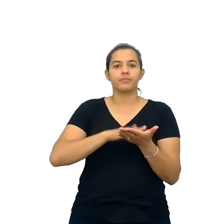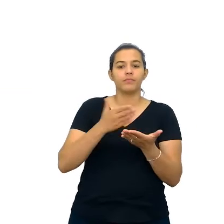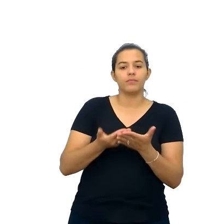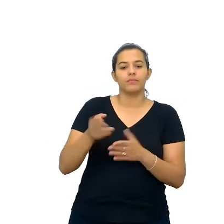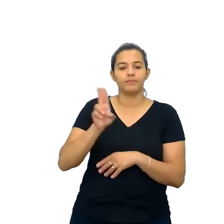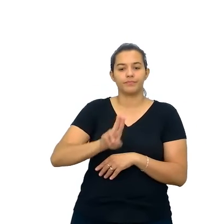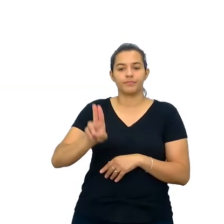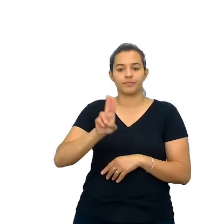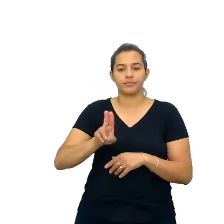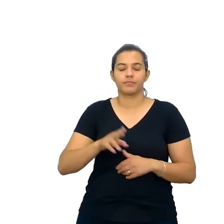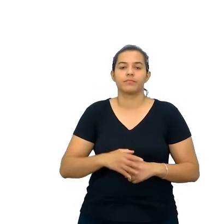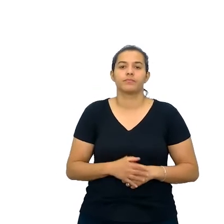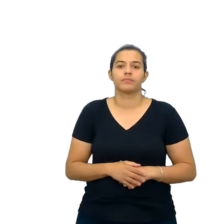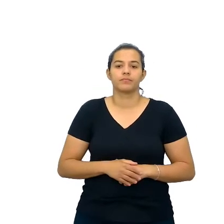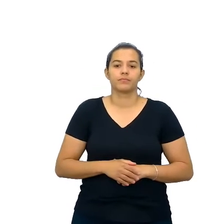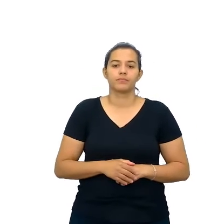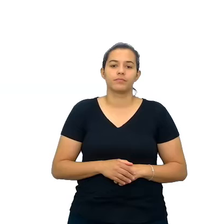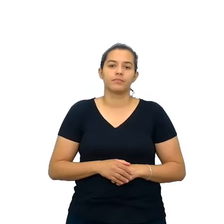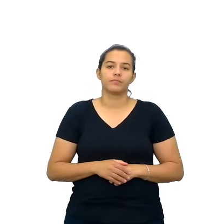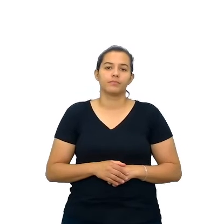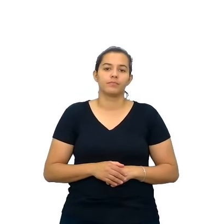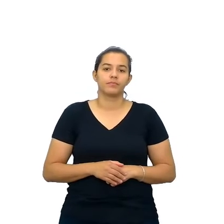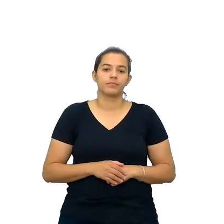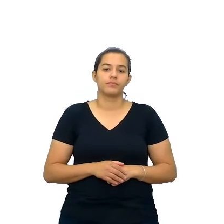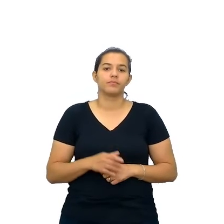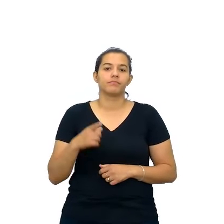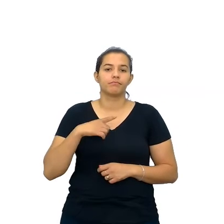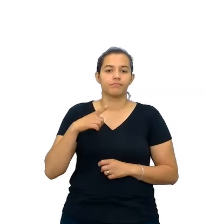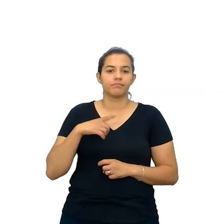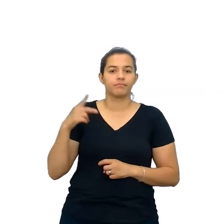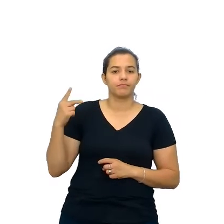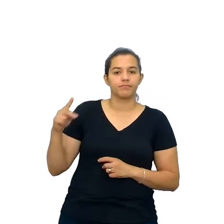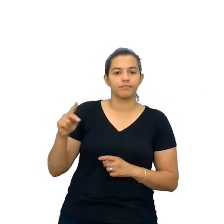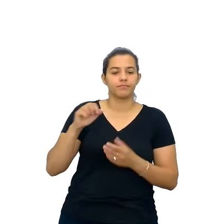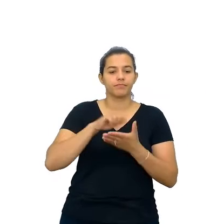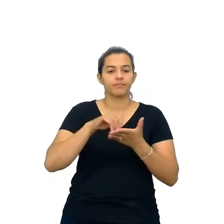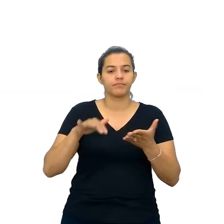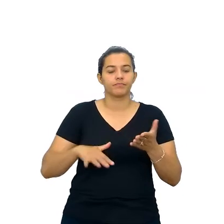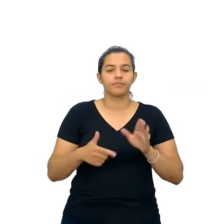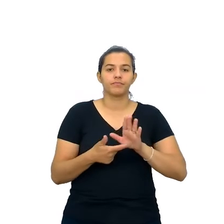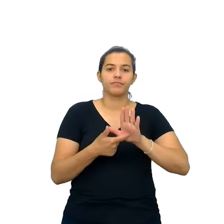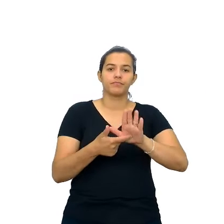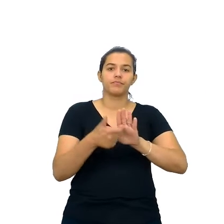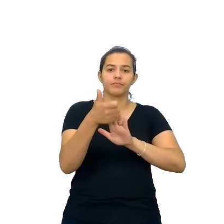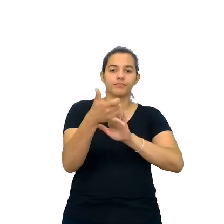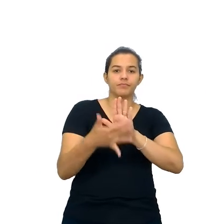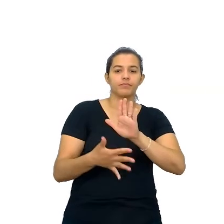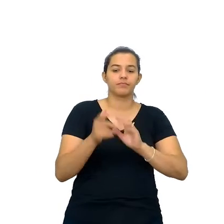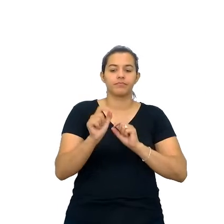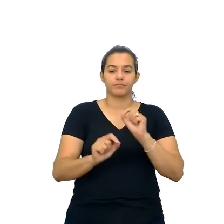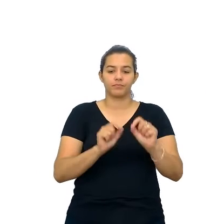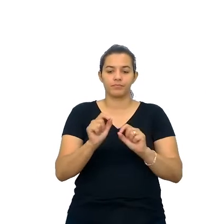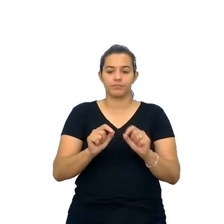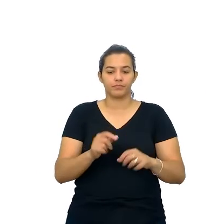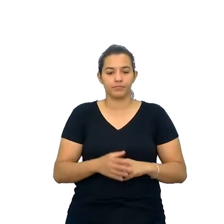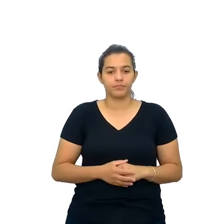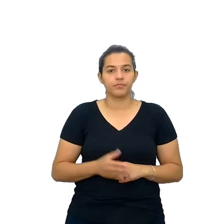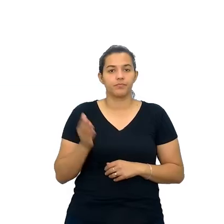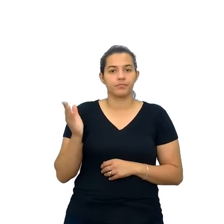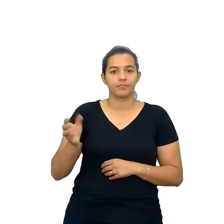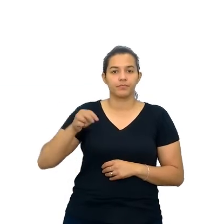utilizar. Bom, aqui nessa atividade, ela diz o seguinte para a gente, né? Que